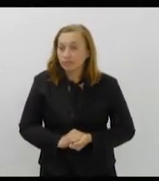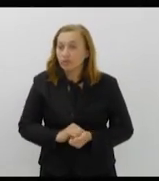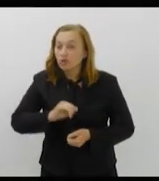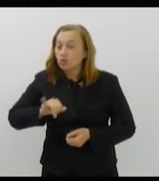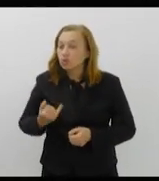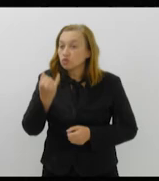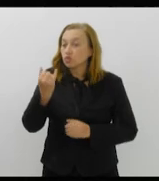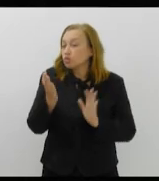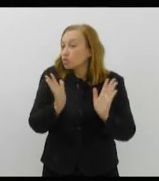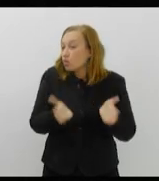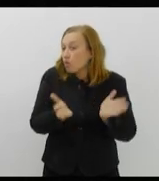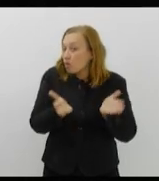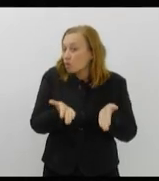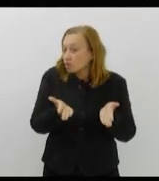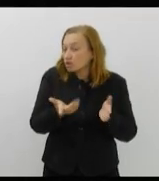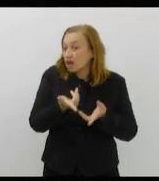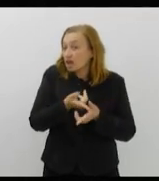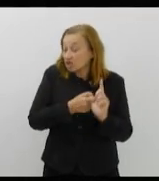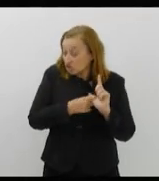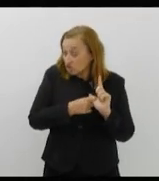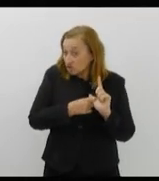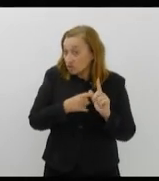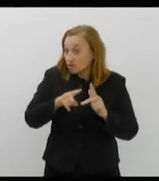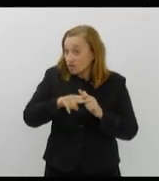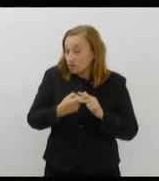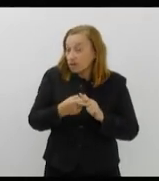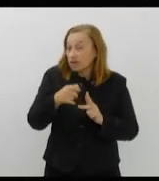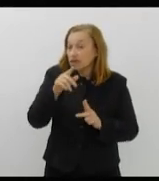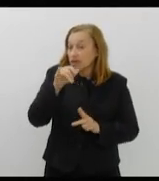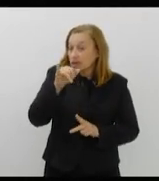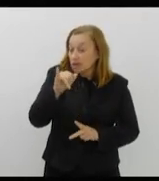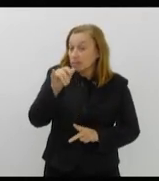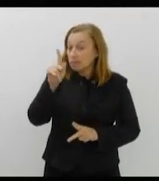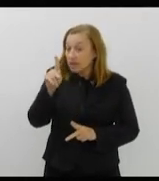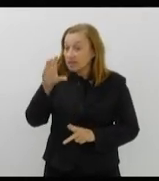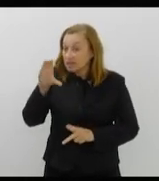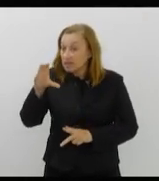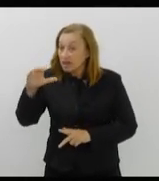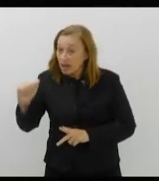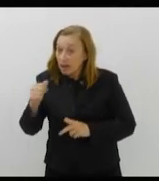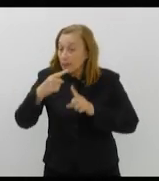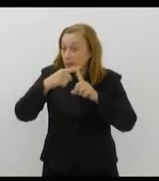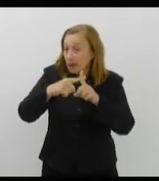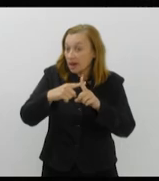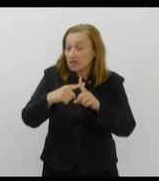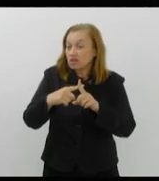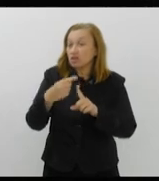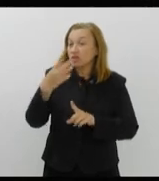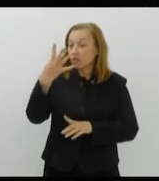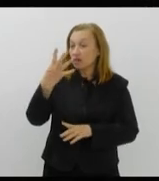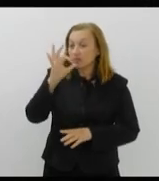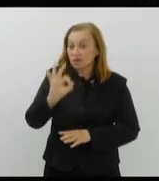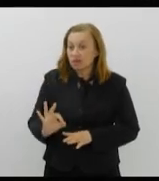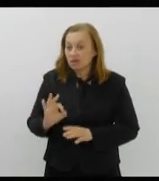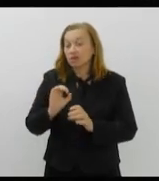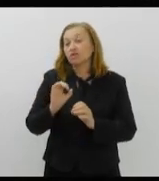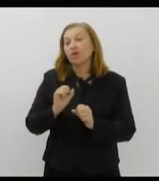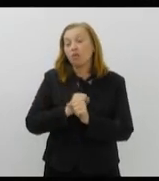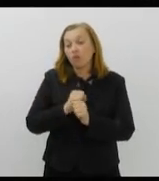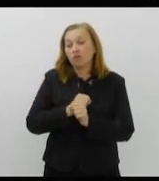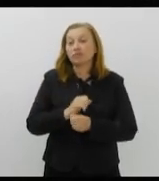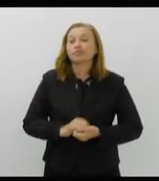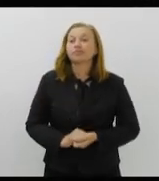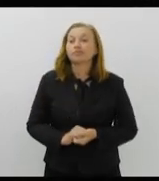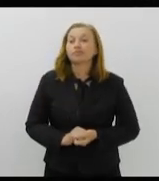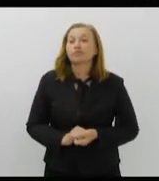hoje hoje o hoje A dívida é corrigida pelo IPCA mas juros de 4% ao ano a